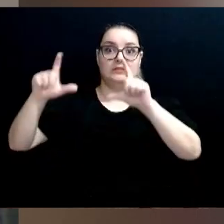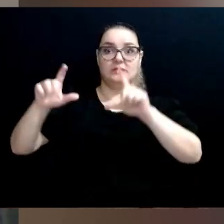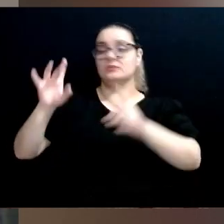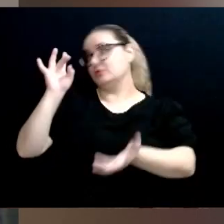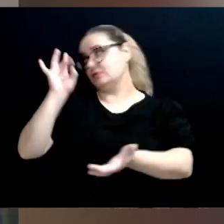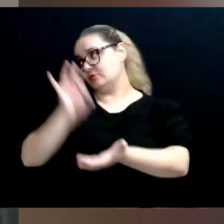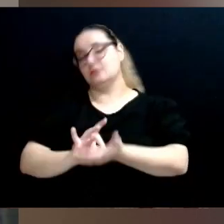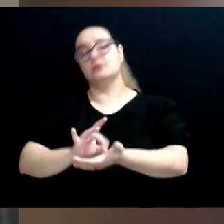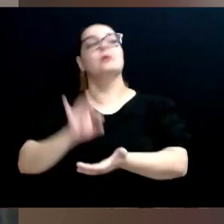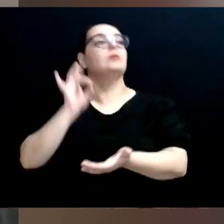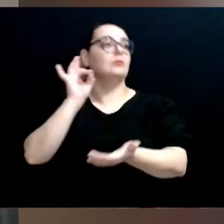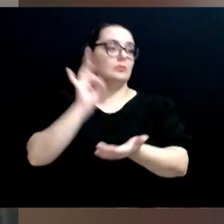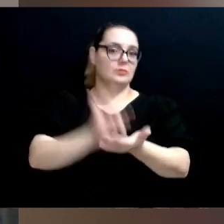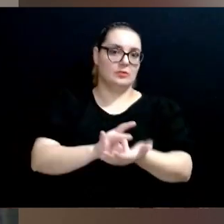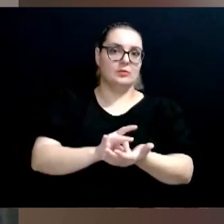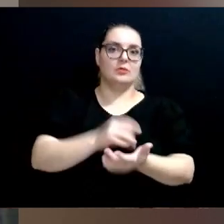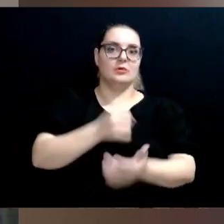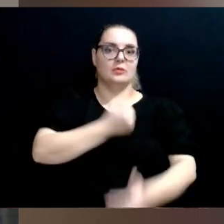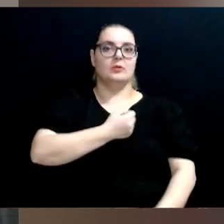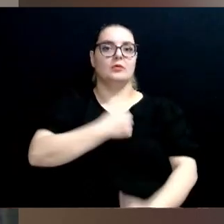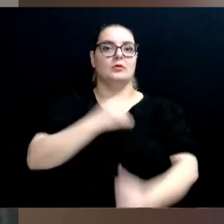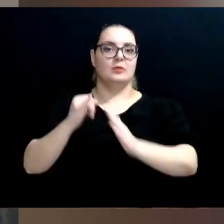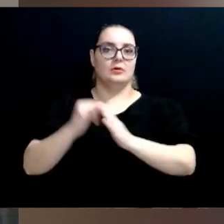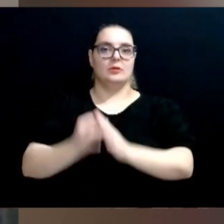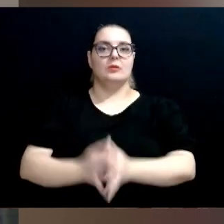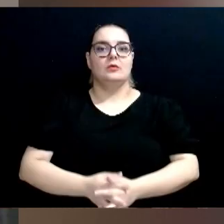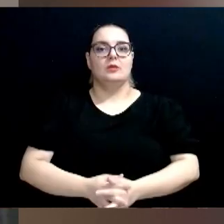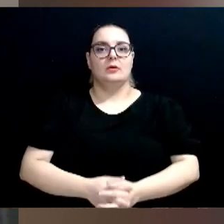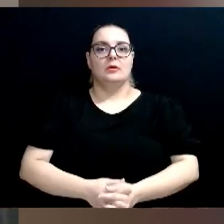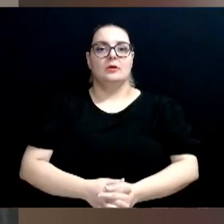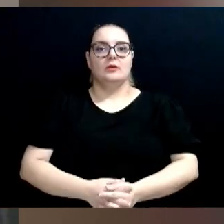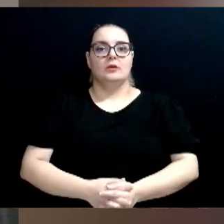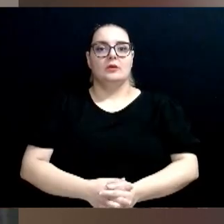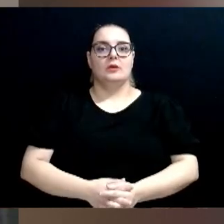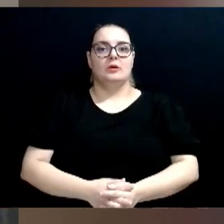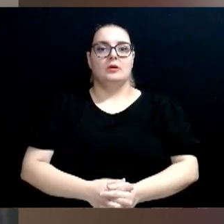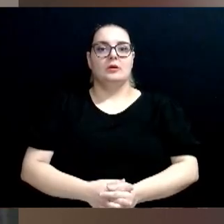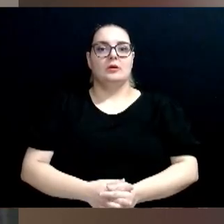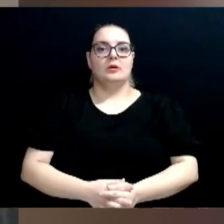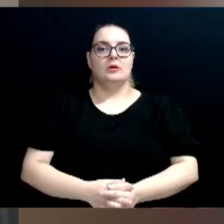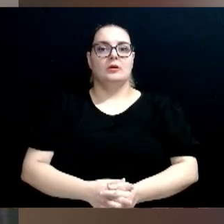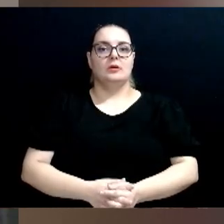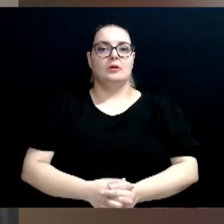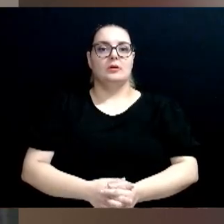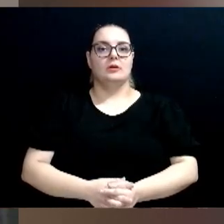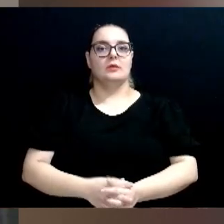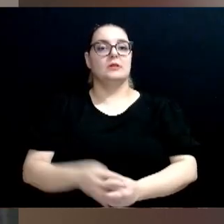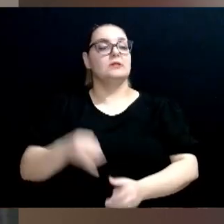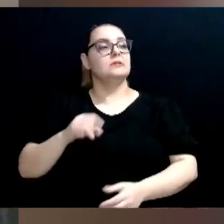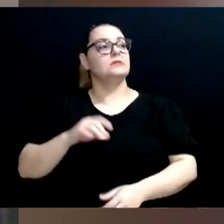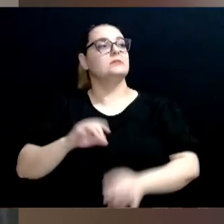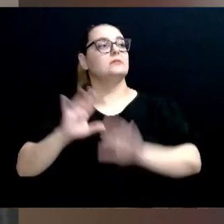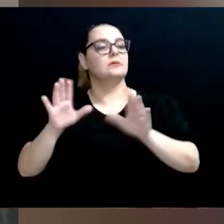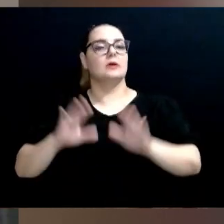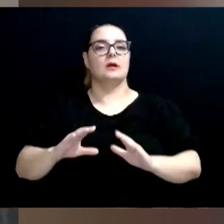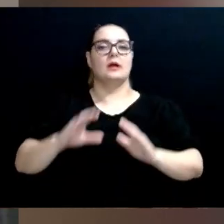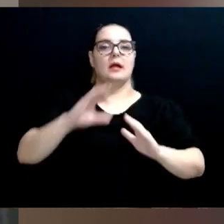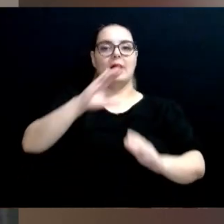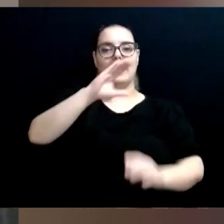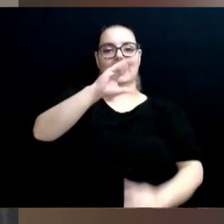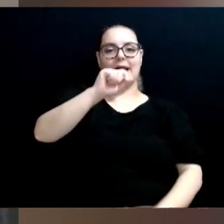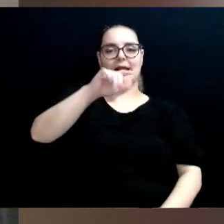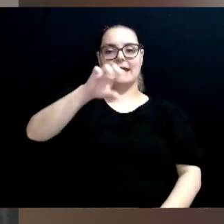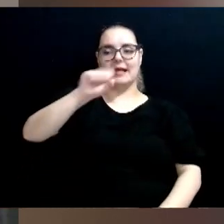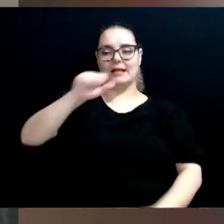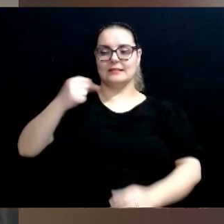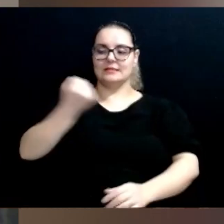número 73 era grande. Já original? Já original, era o número do imóvel. Tá. Falei, se a gente colocar